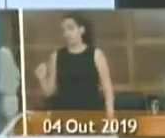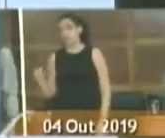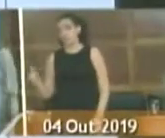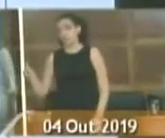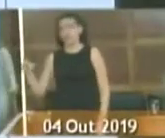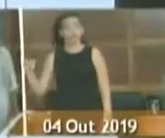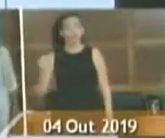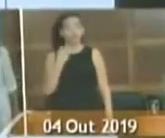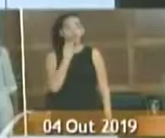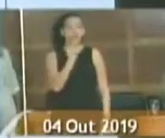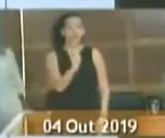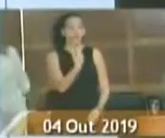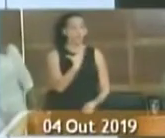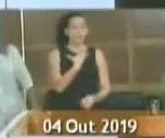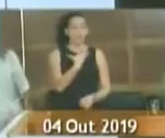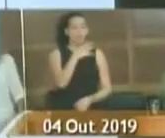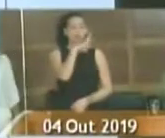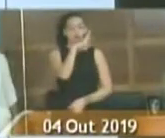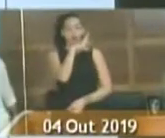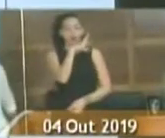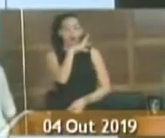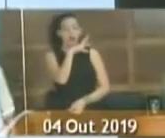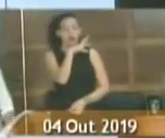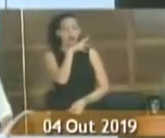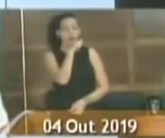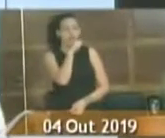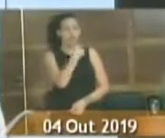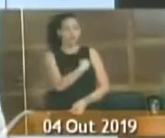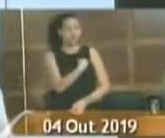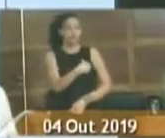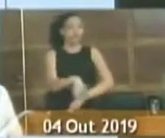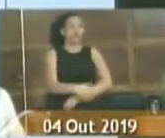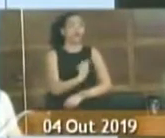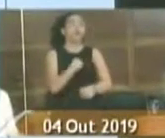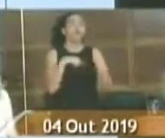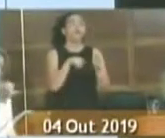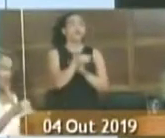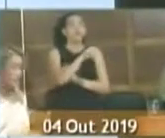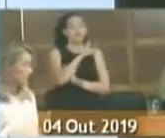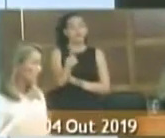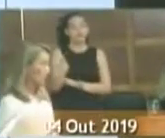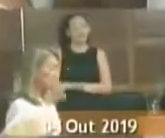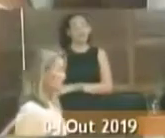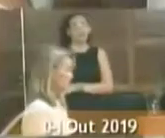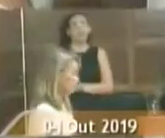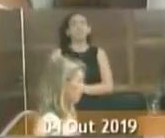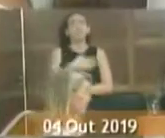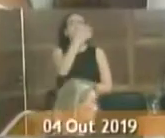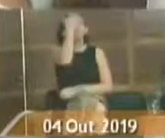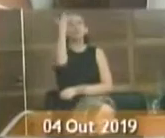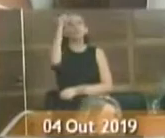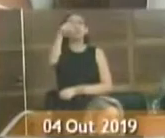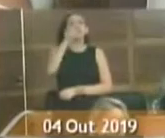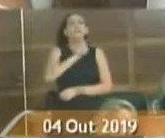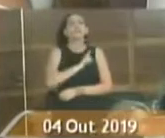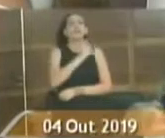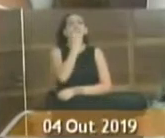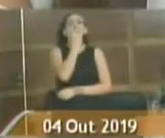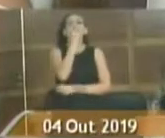de um animal que vive na rua. Crianças, deixa eu fazer uma pergunta para vocês. Quem tem cachorro? Levanta a mão.